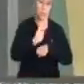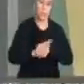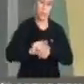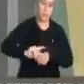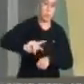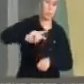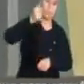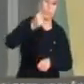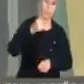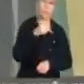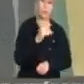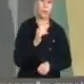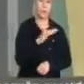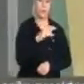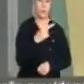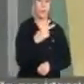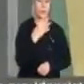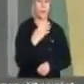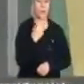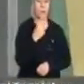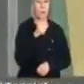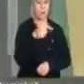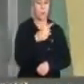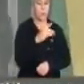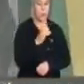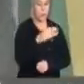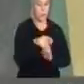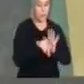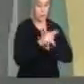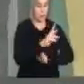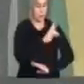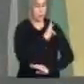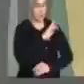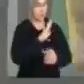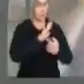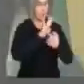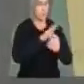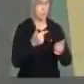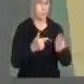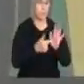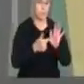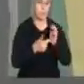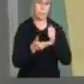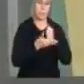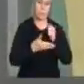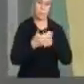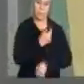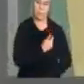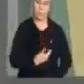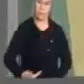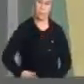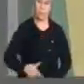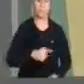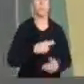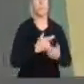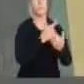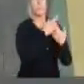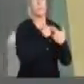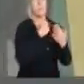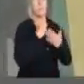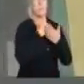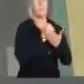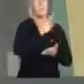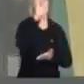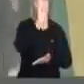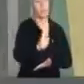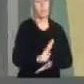PEC 241 é a PEC da responsabilidade. E para mostrar que essa base do governo tem responsabilidade com o Brasil,